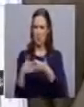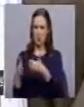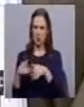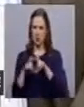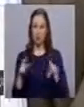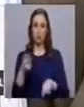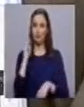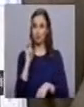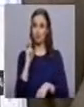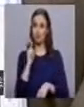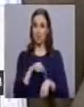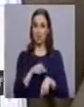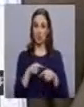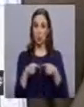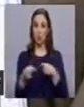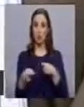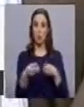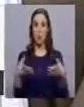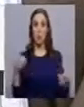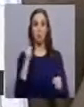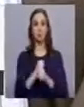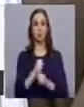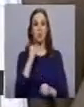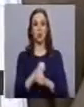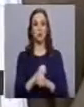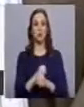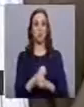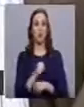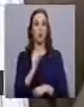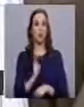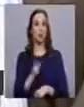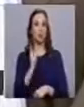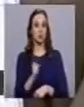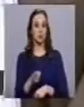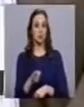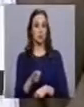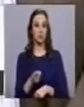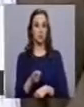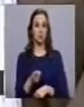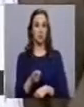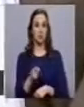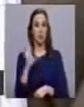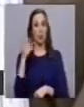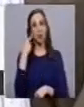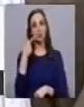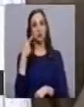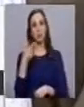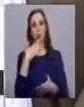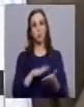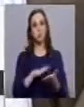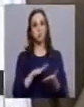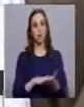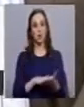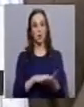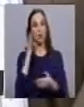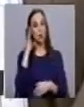mais, durante este período, até aumentou o emprego. Portanto, não há razões nenhumas, mais a mais, quando o turismo, a restauração e a hotelaria estão em